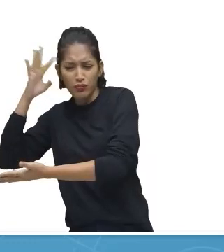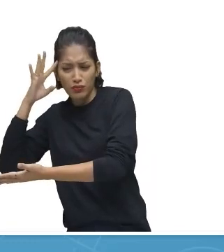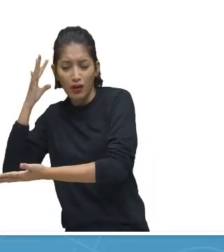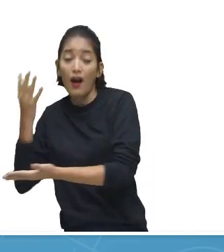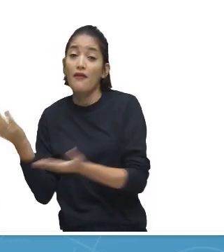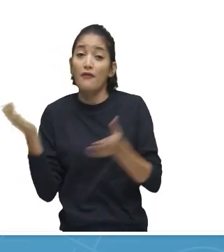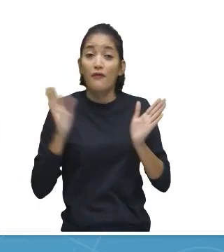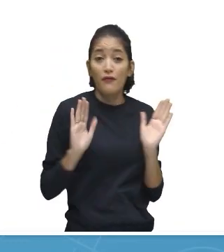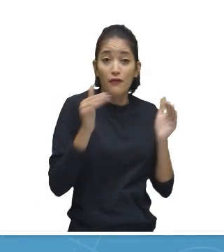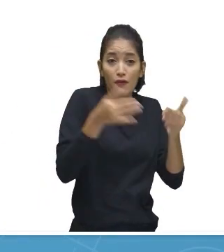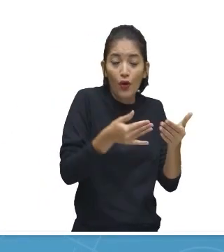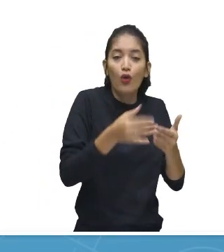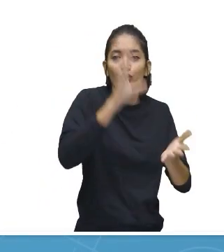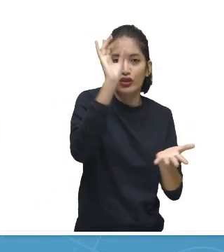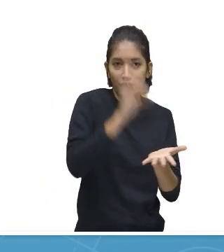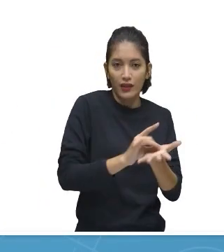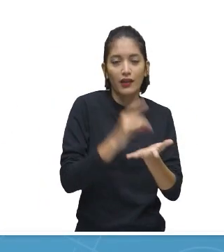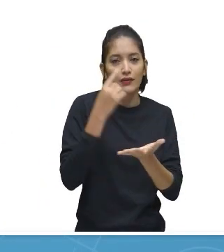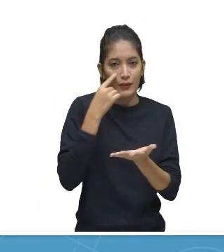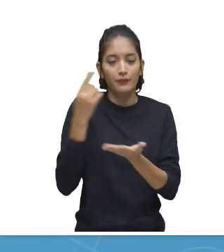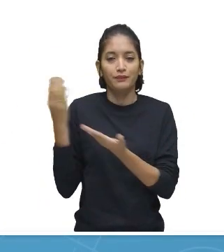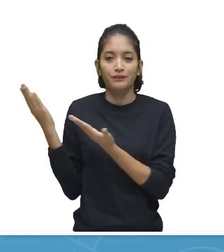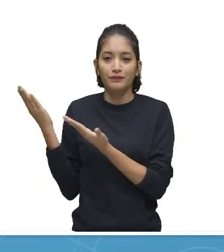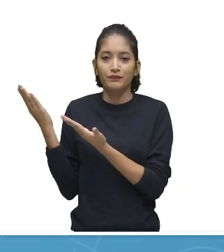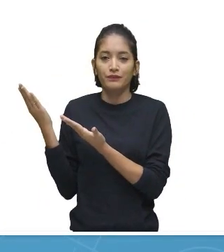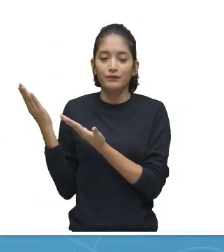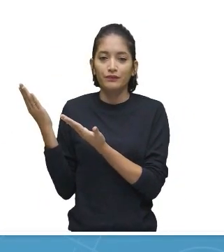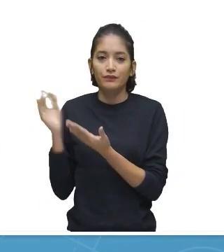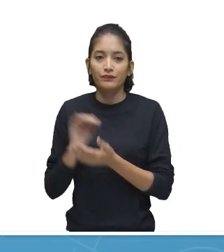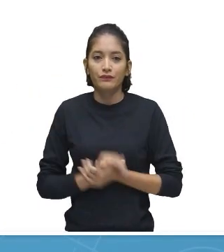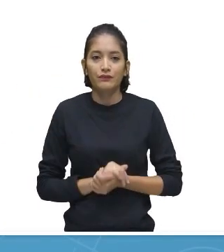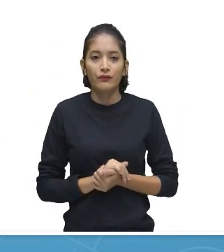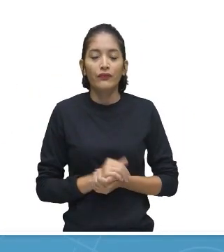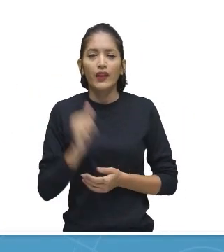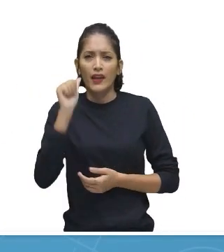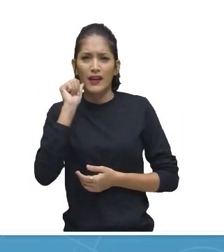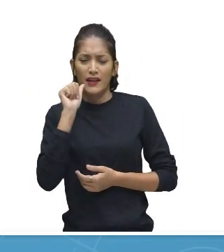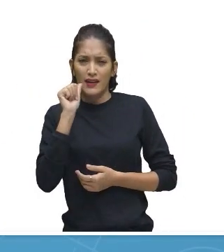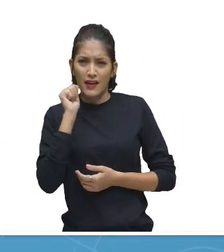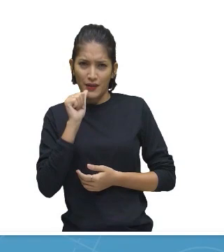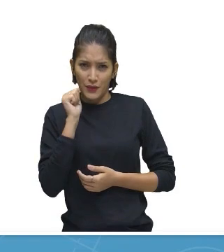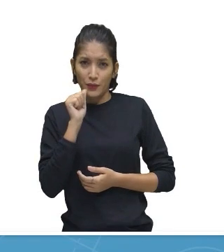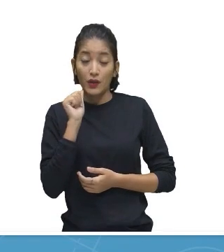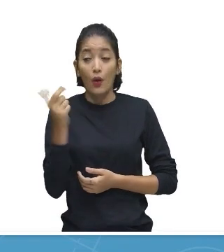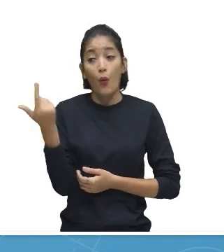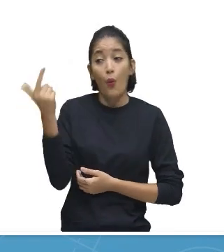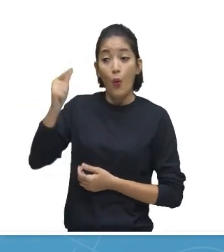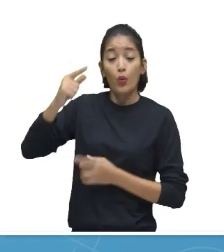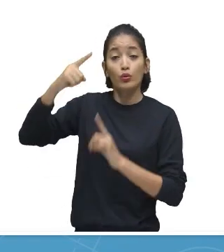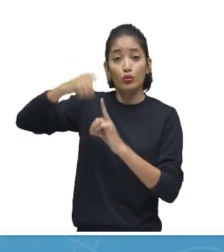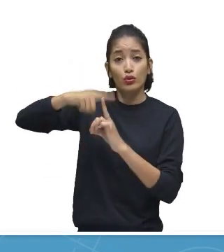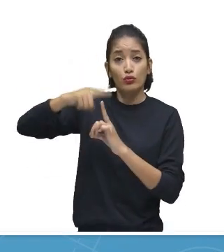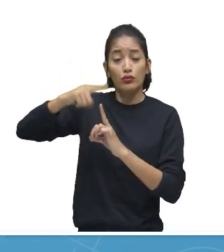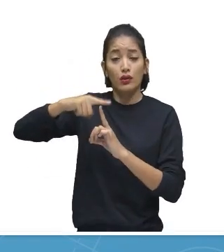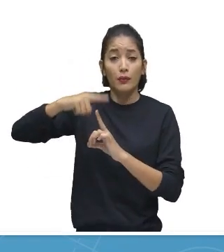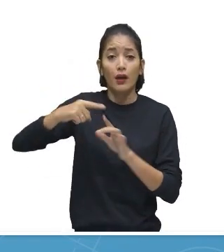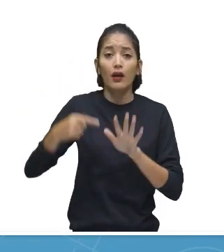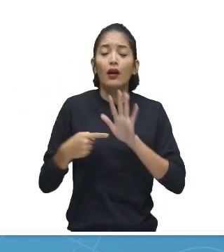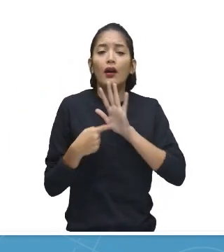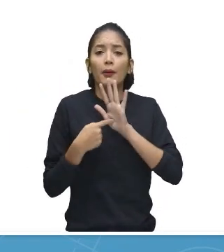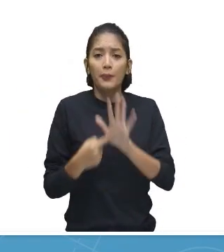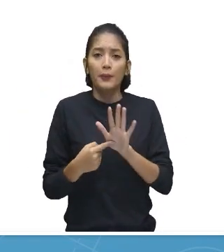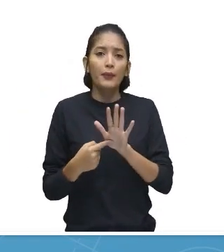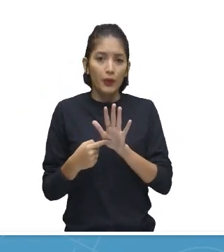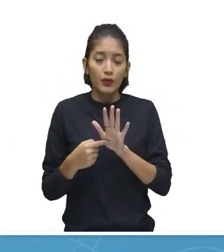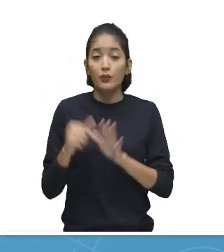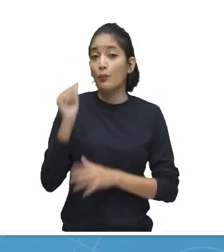agora. Olha só, aqui a gente tem a Intervenção das Mulheres, que é uma outra obra que já mostra ali a cena